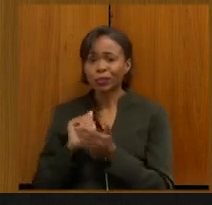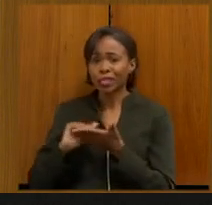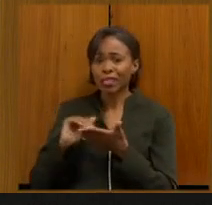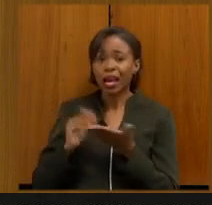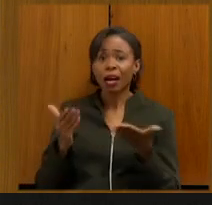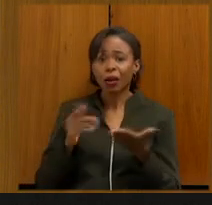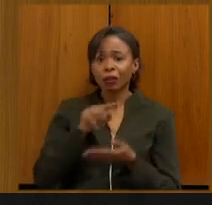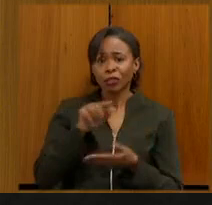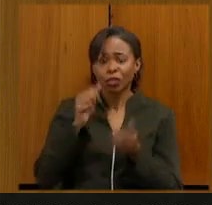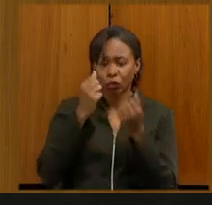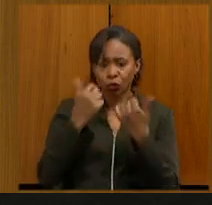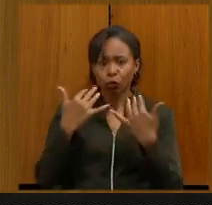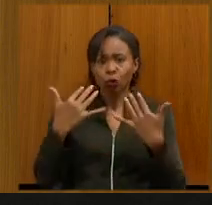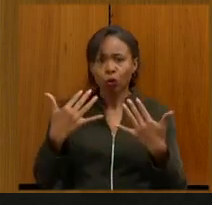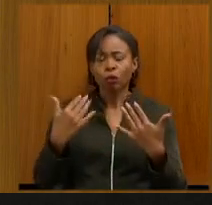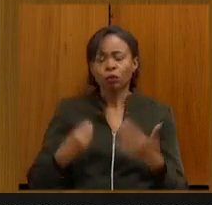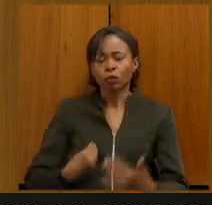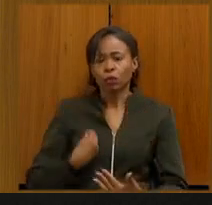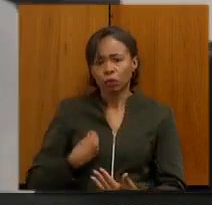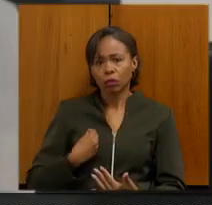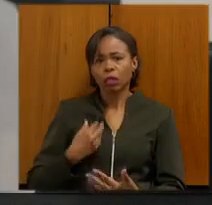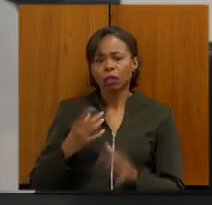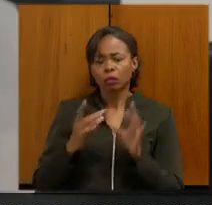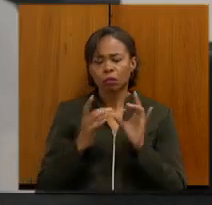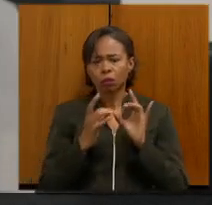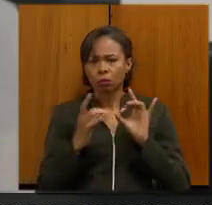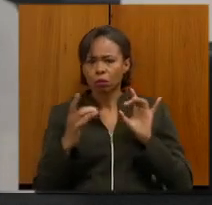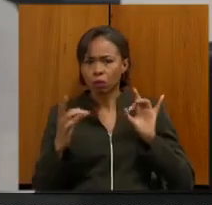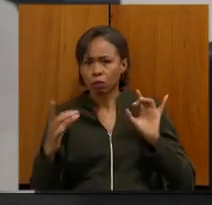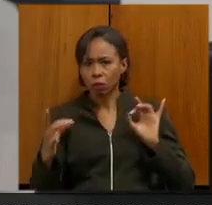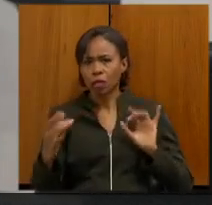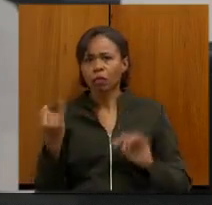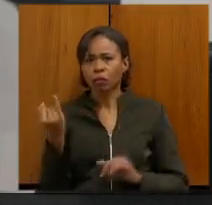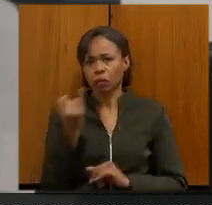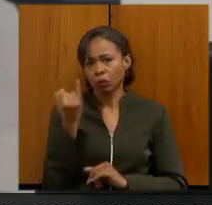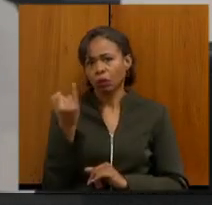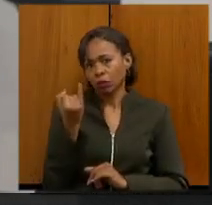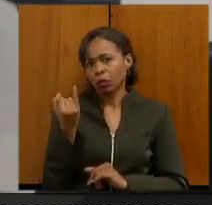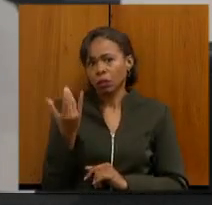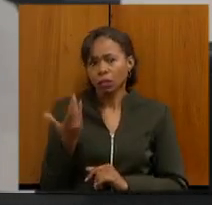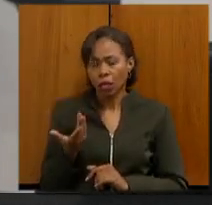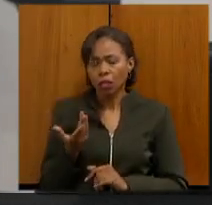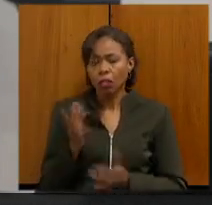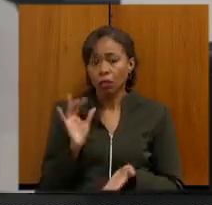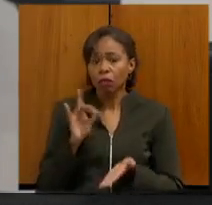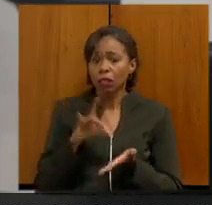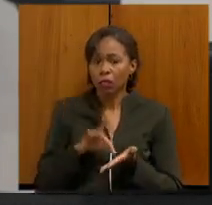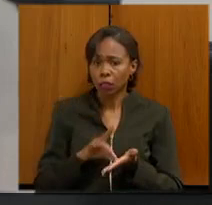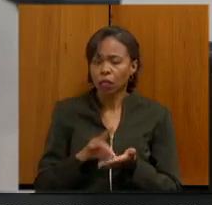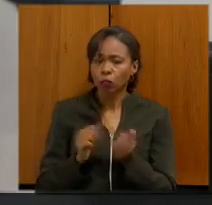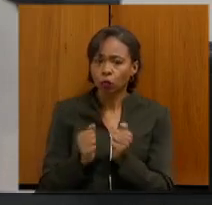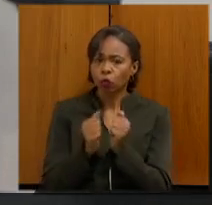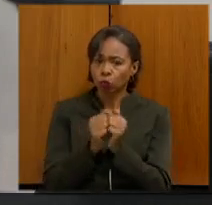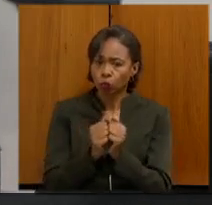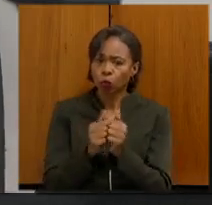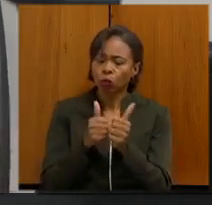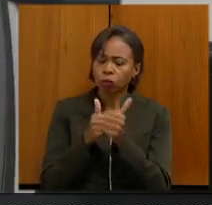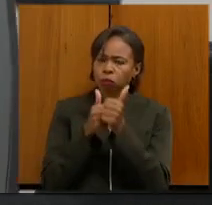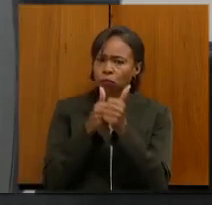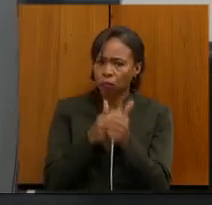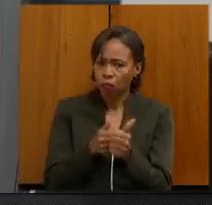é muito importante você também texto devolutivo nessa essa esse acontabilite né que é de fato esse acompanhamento